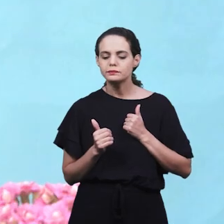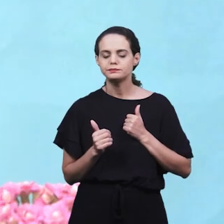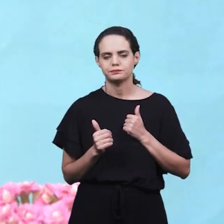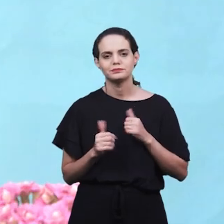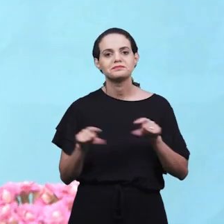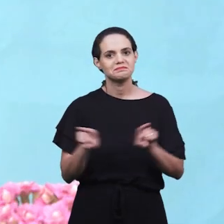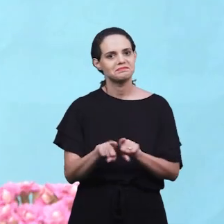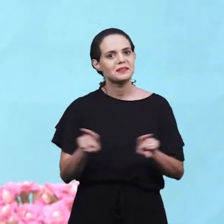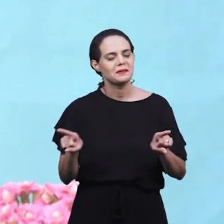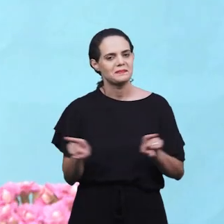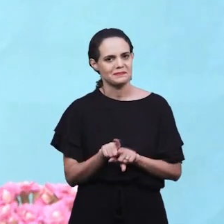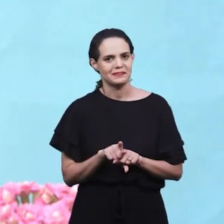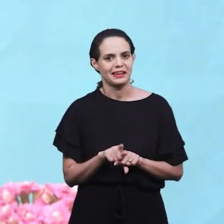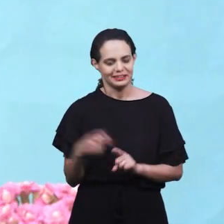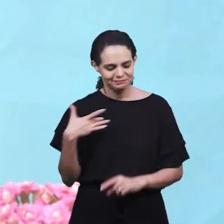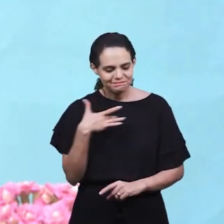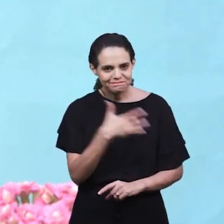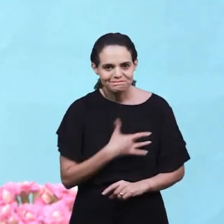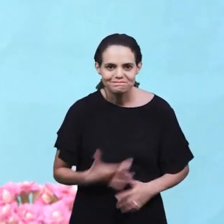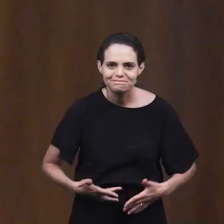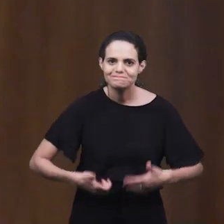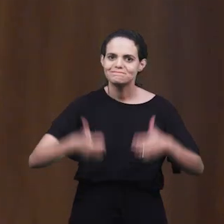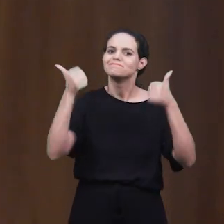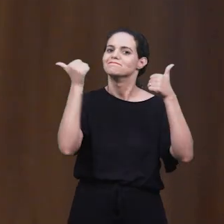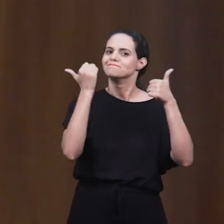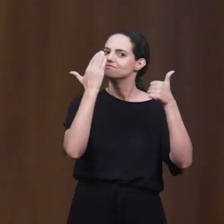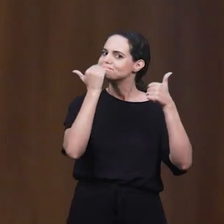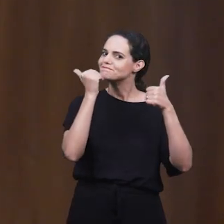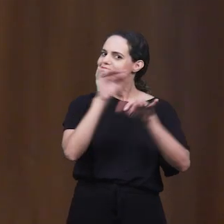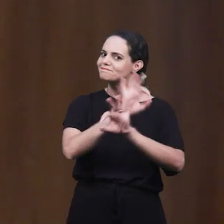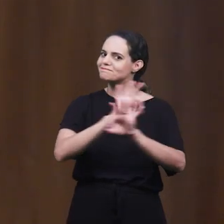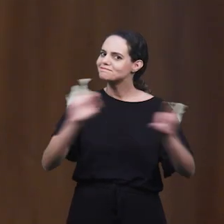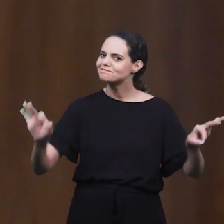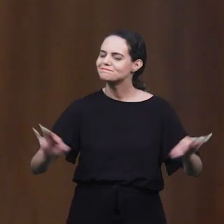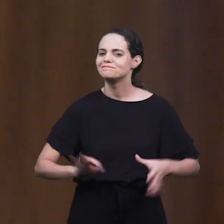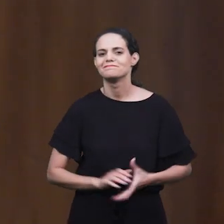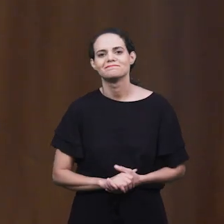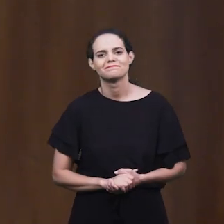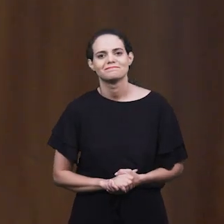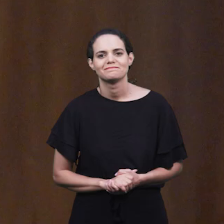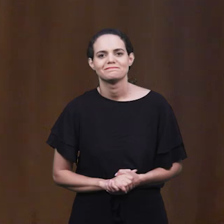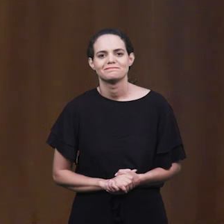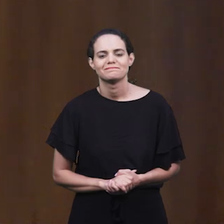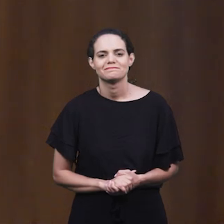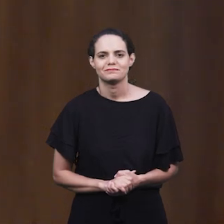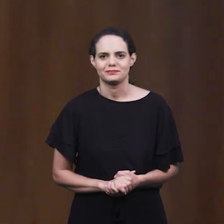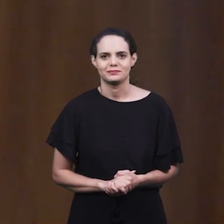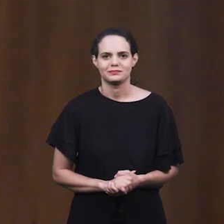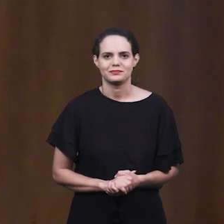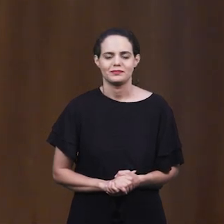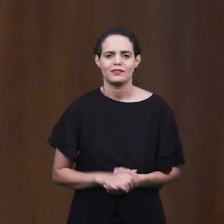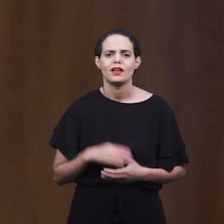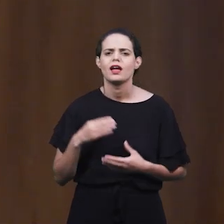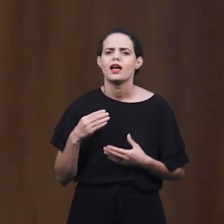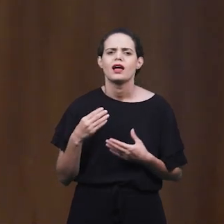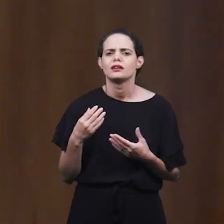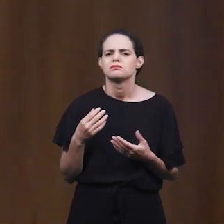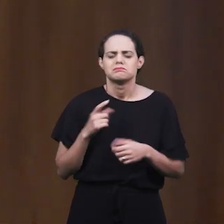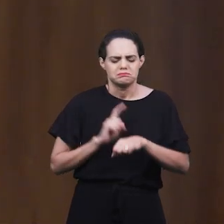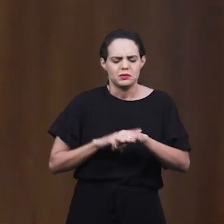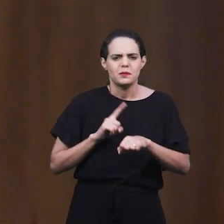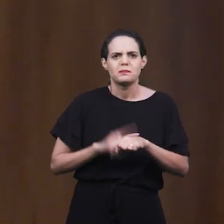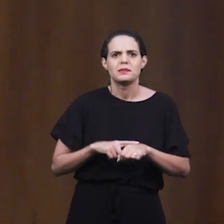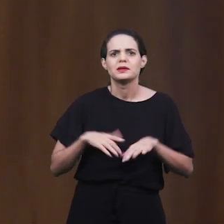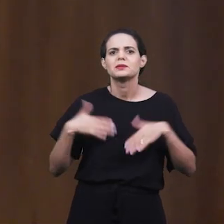uma alimentação rica em nutrientes. Muito bom. E agora, quando que eu posso oferecer açúcar